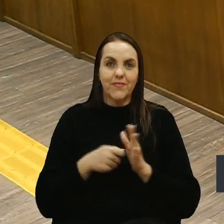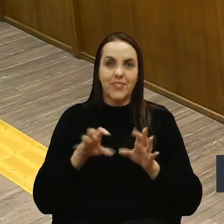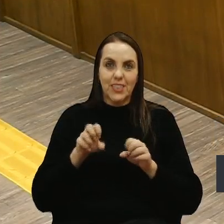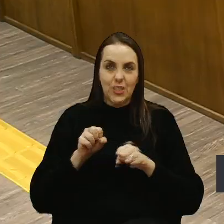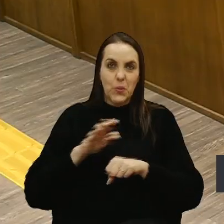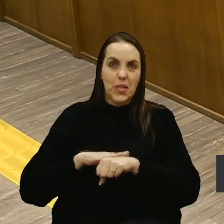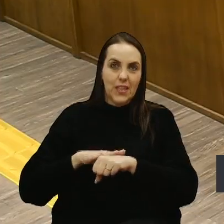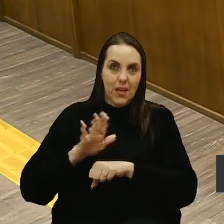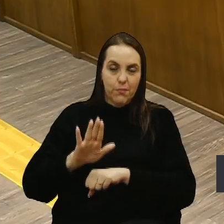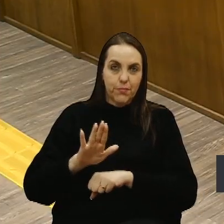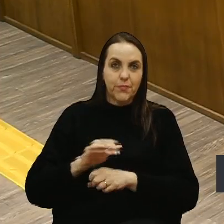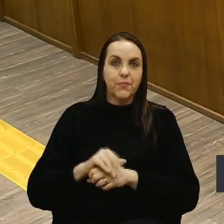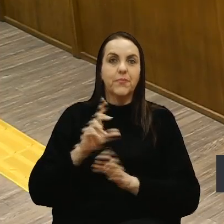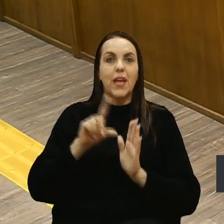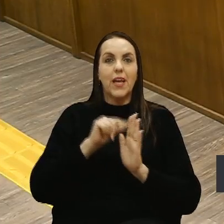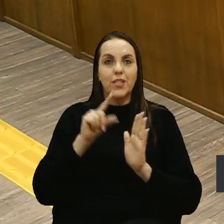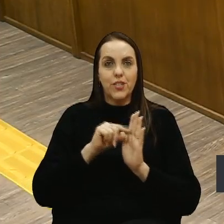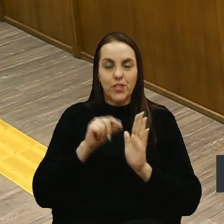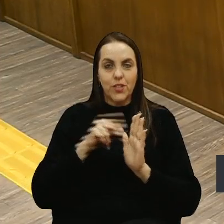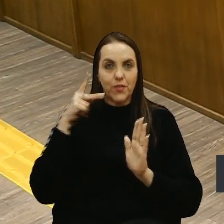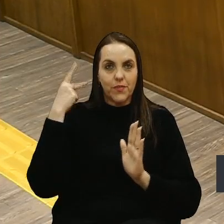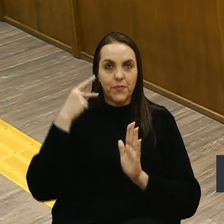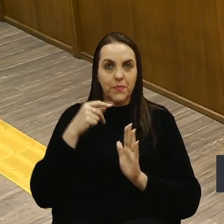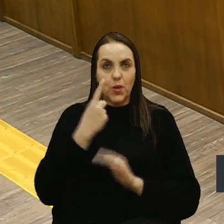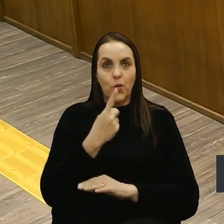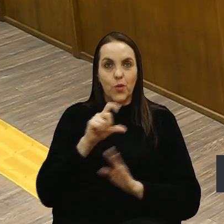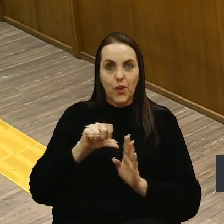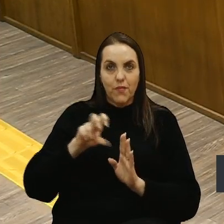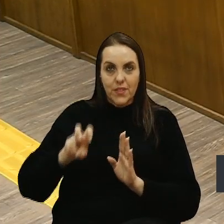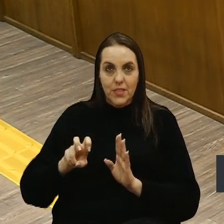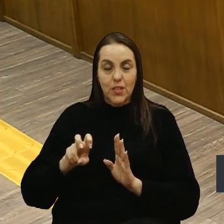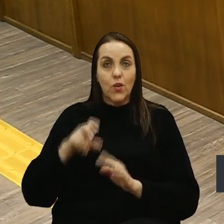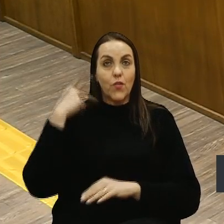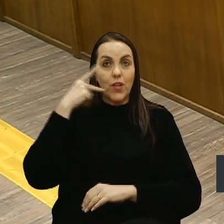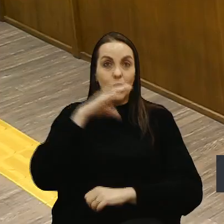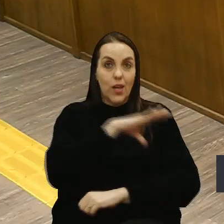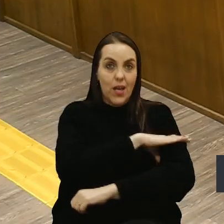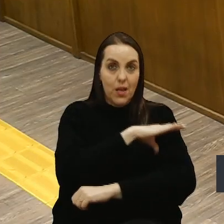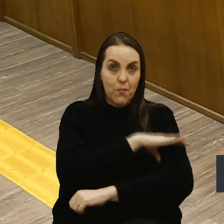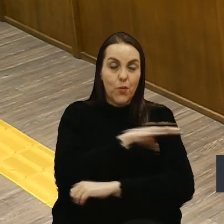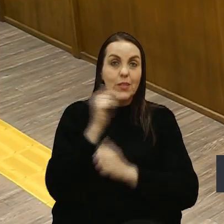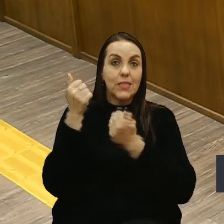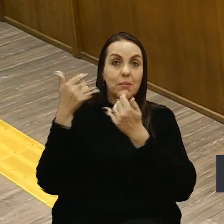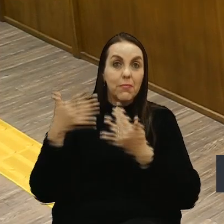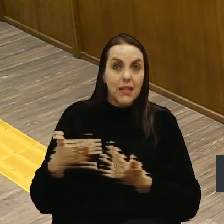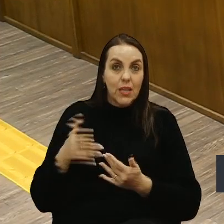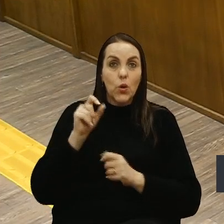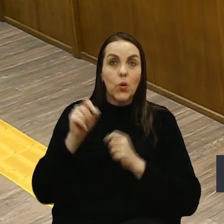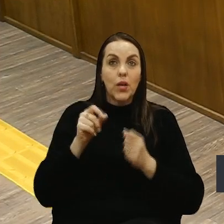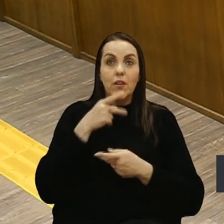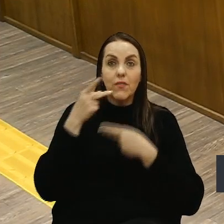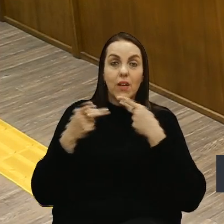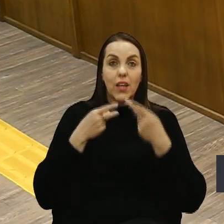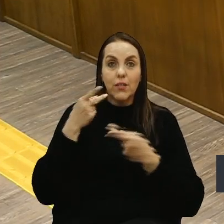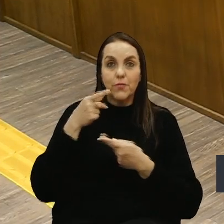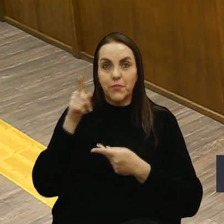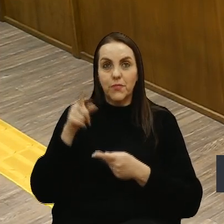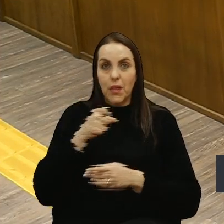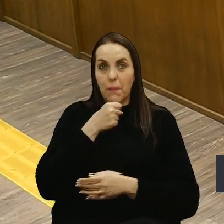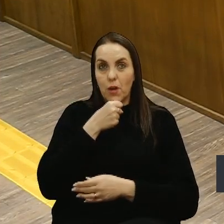artigo, vereadora Andressa Marques? Artigo 195, vereador Ramon, eu quero que o senhor explique o que o senhor estava me dizendo fora do microfone.